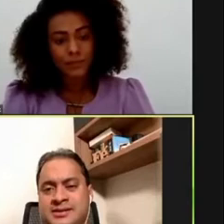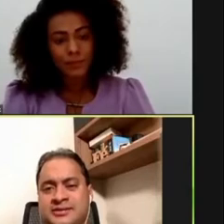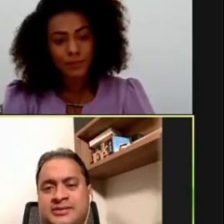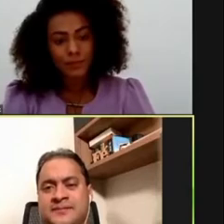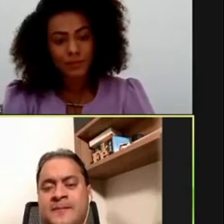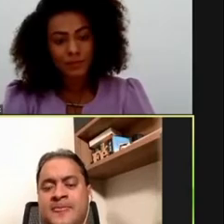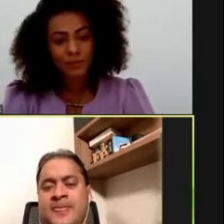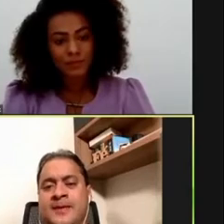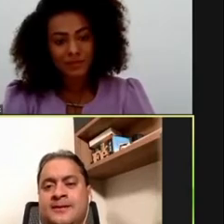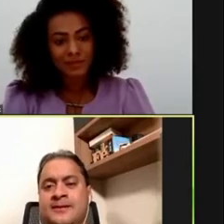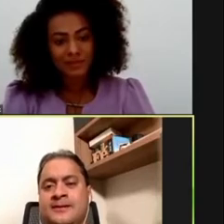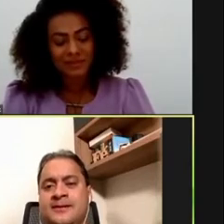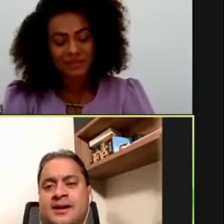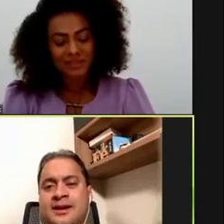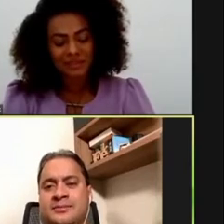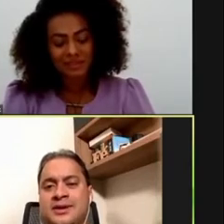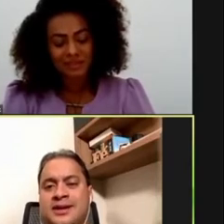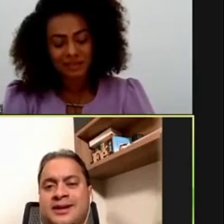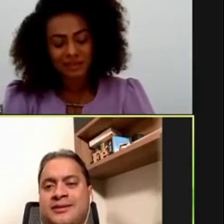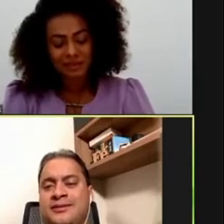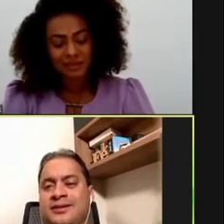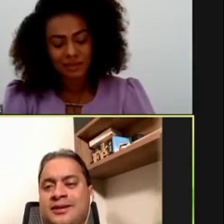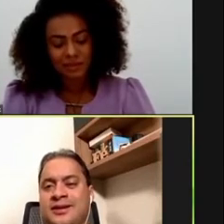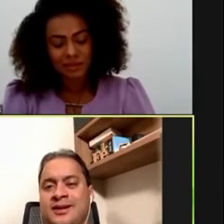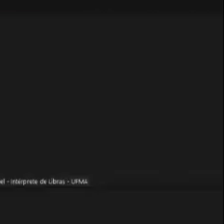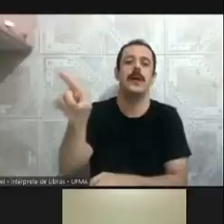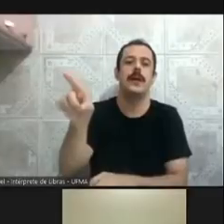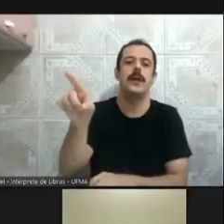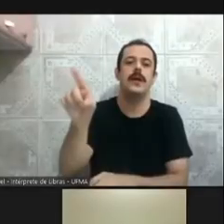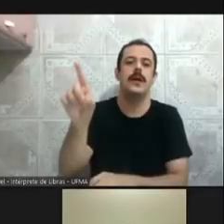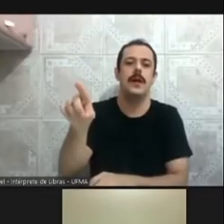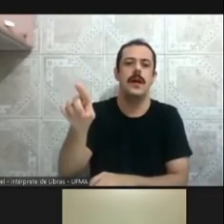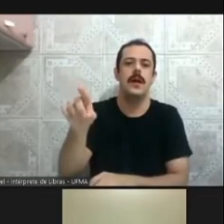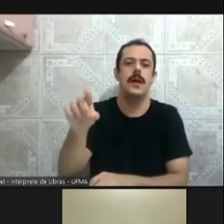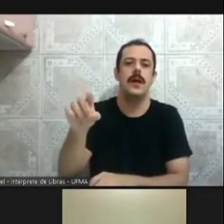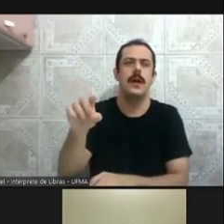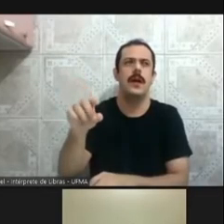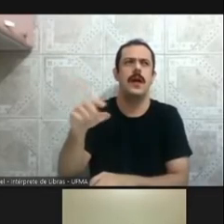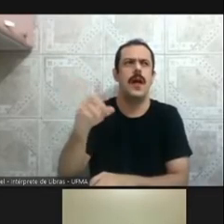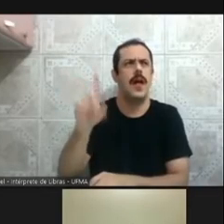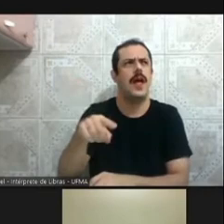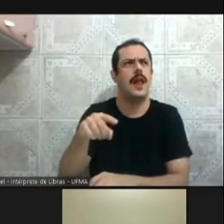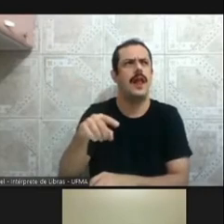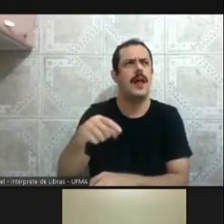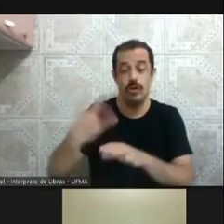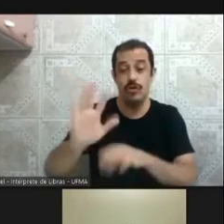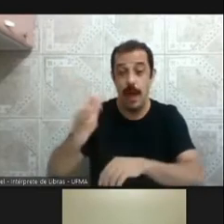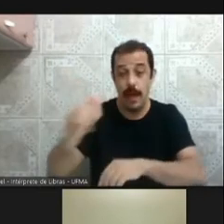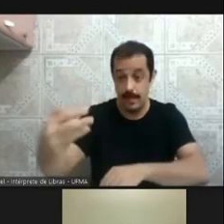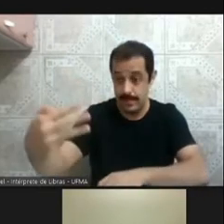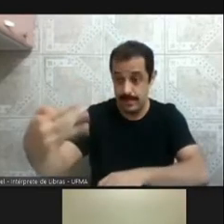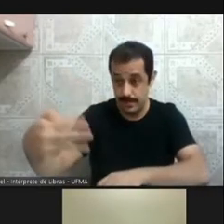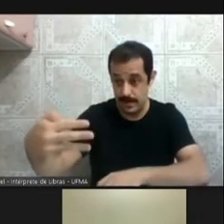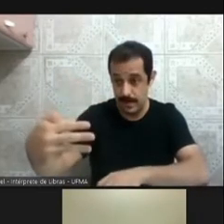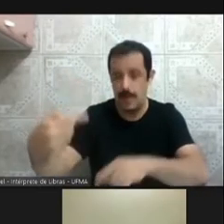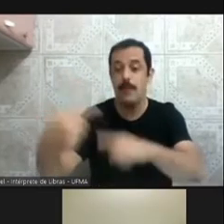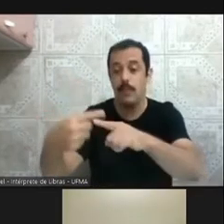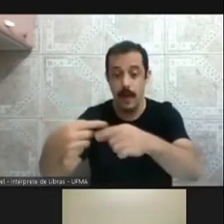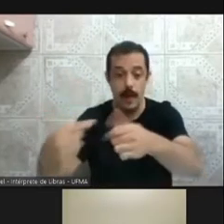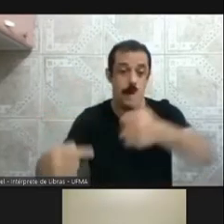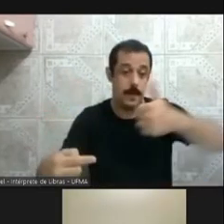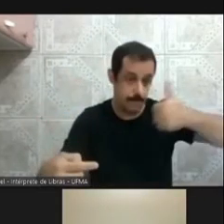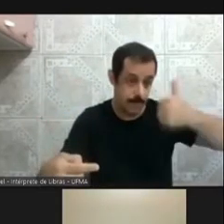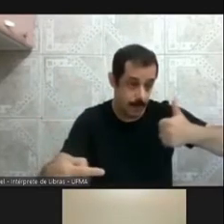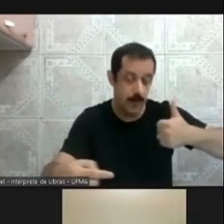Barra Recife. E aquela Bienal, ela era a terceira Bienal da Uni, que a primeira foi em 99 e a segunda, se eu